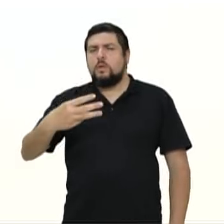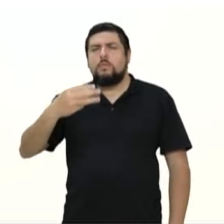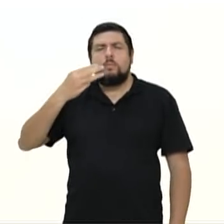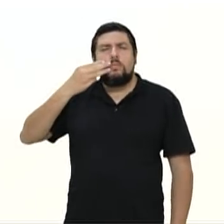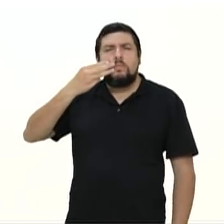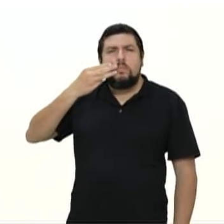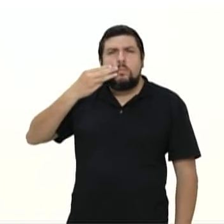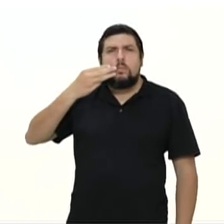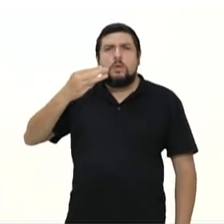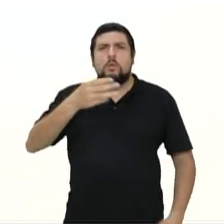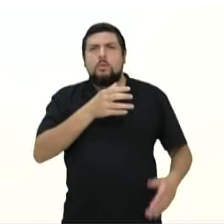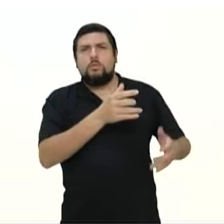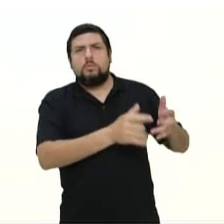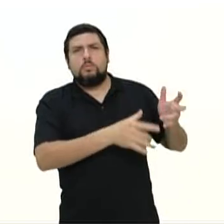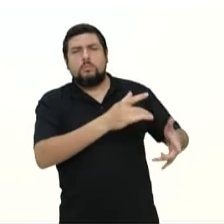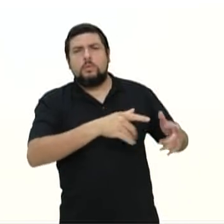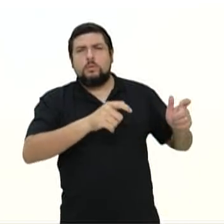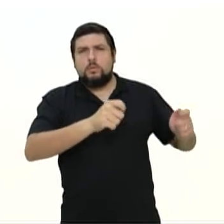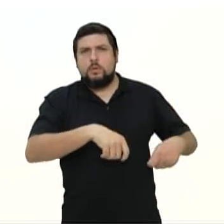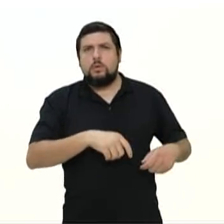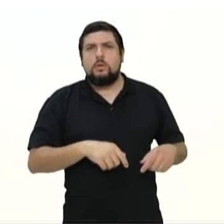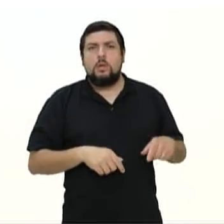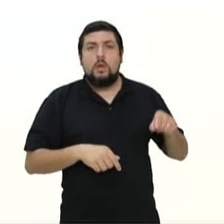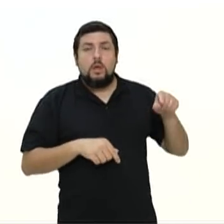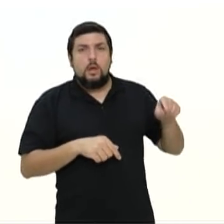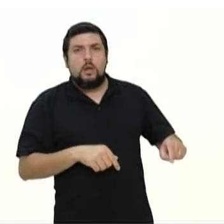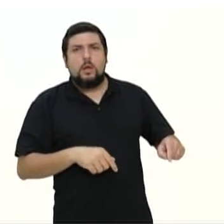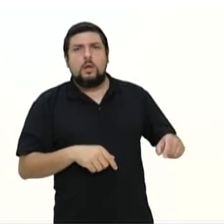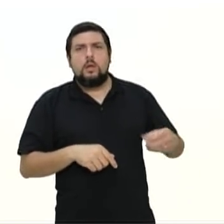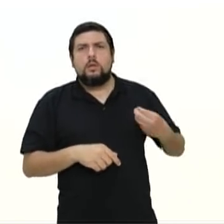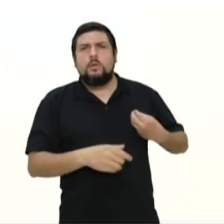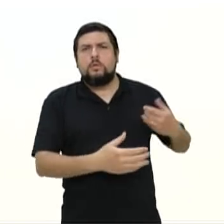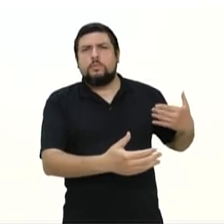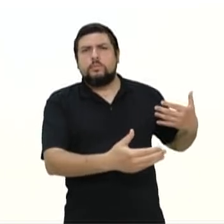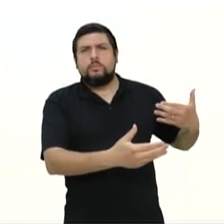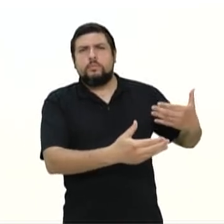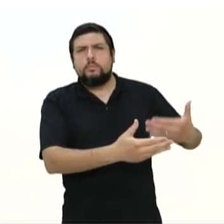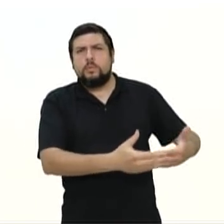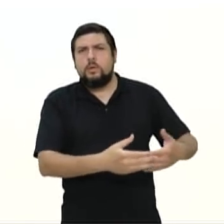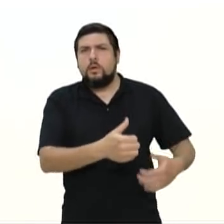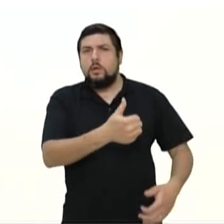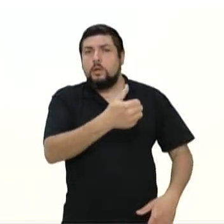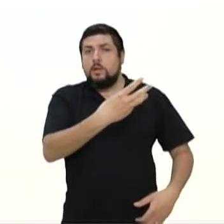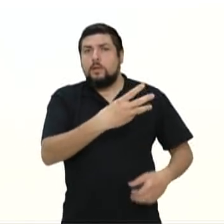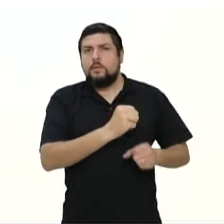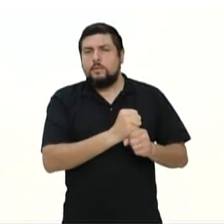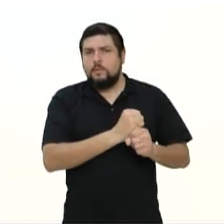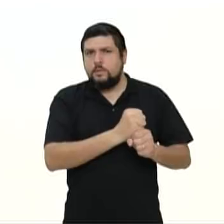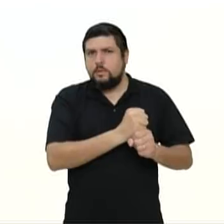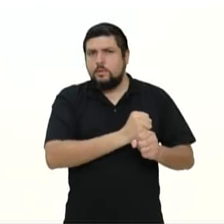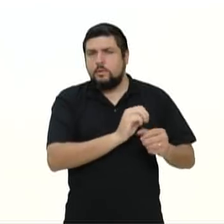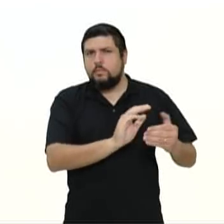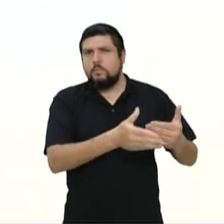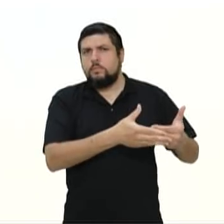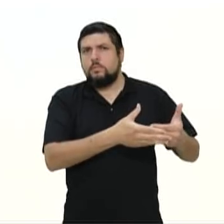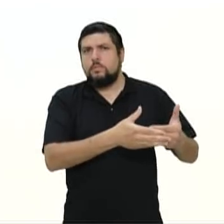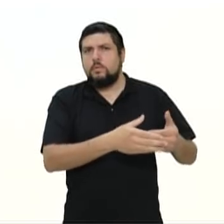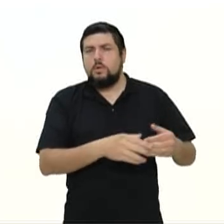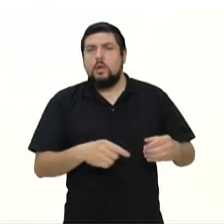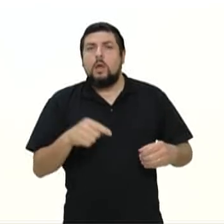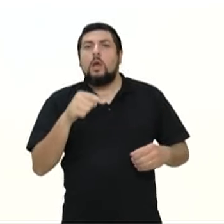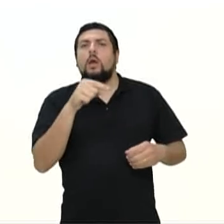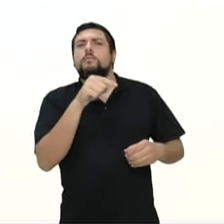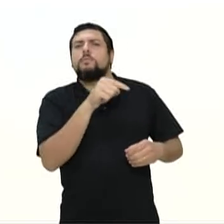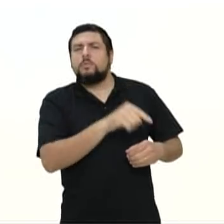de rejeitos, com uma vida útil de 13 anos, para garantir que só vá